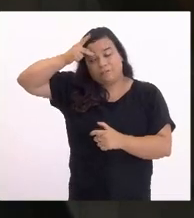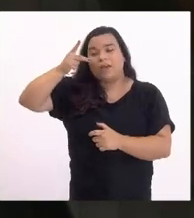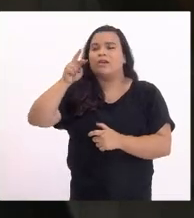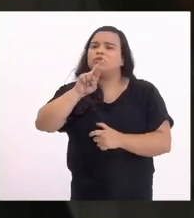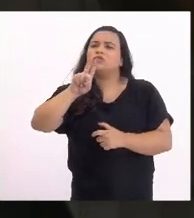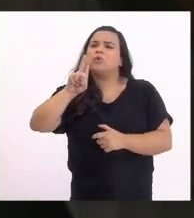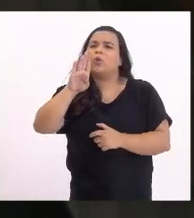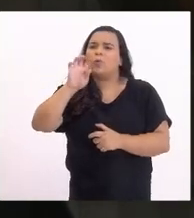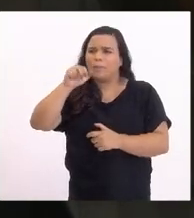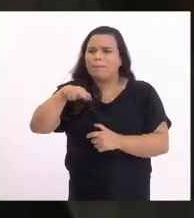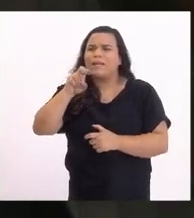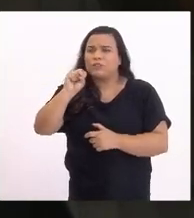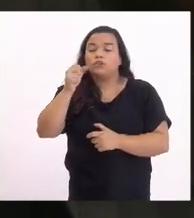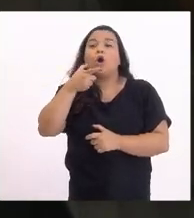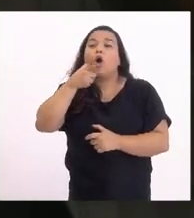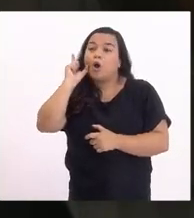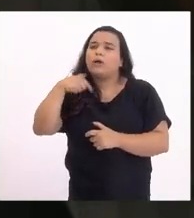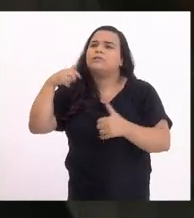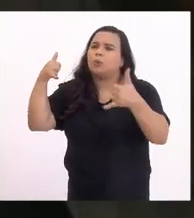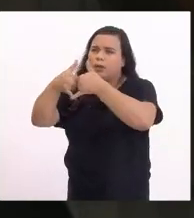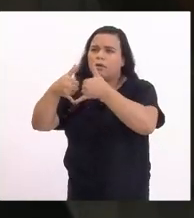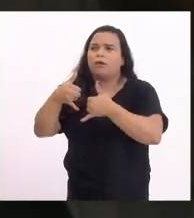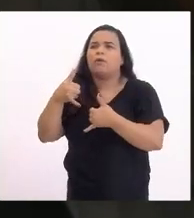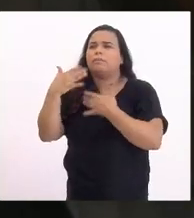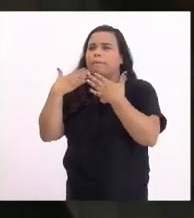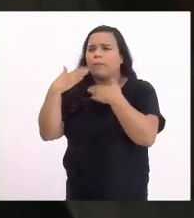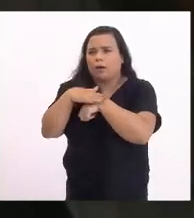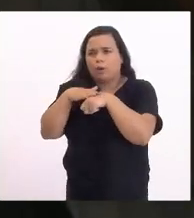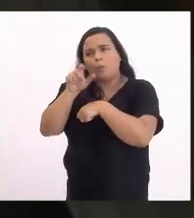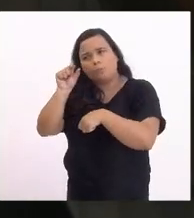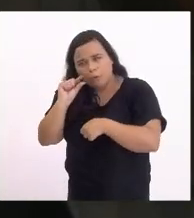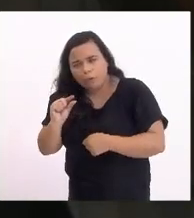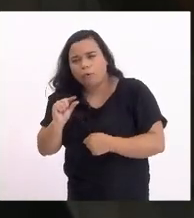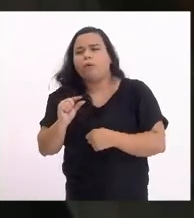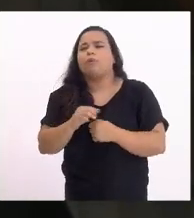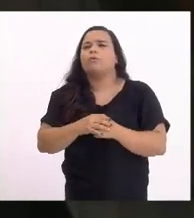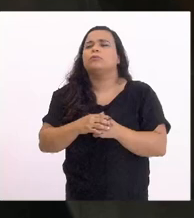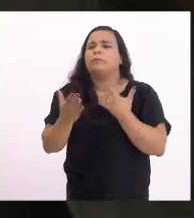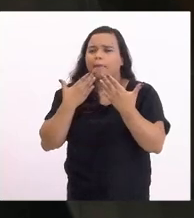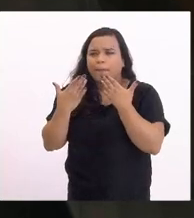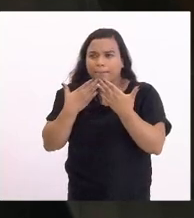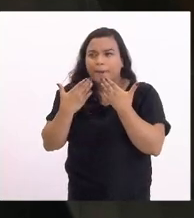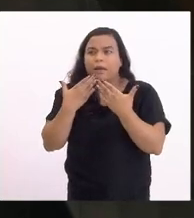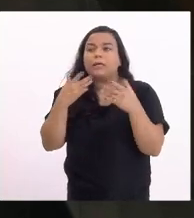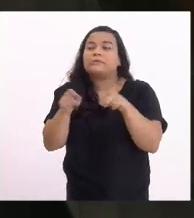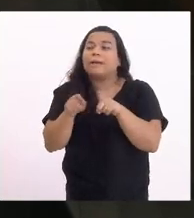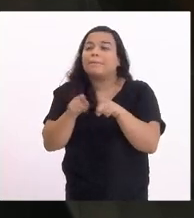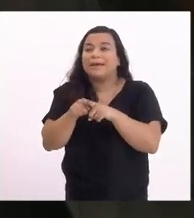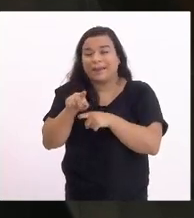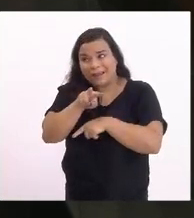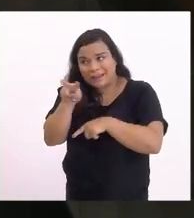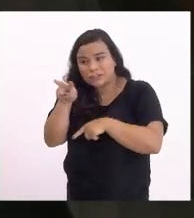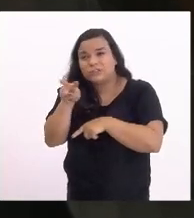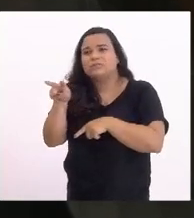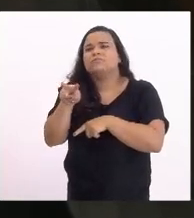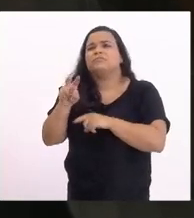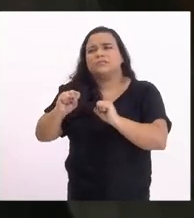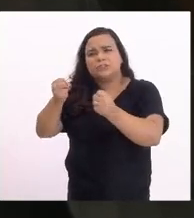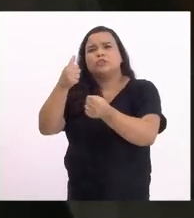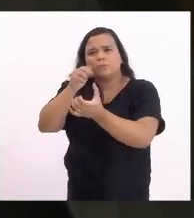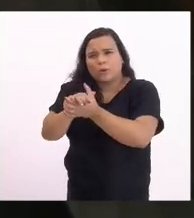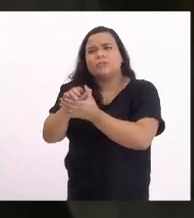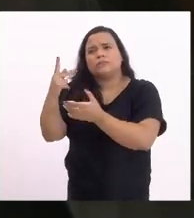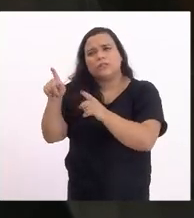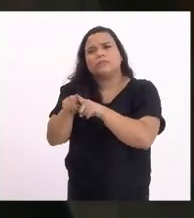com quem falei ontem rapidamente, falei também com sua esposa Luciane Bontempo, que estão certamente fazendo o máximo